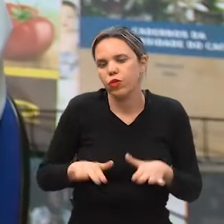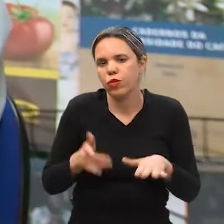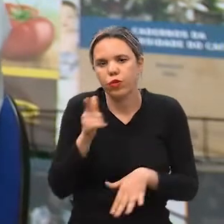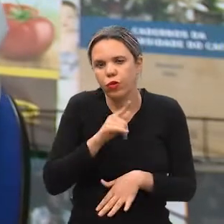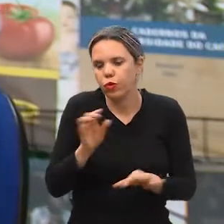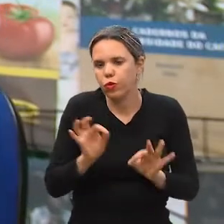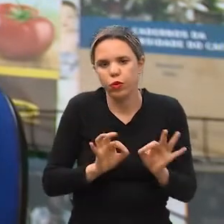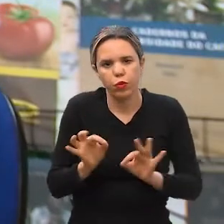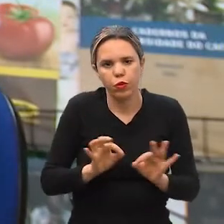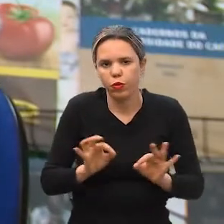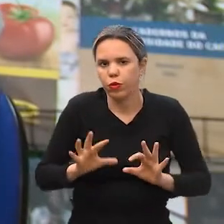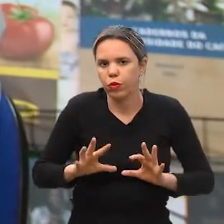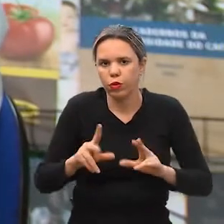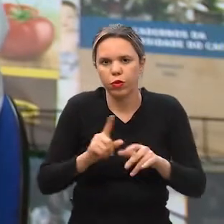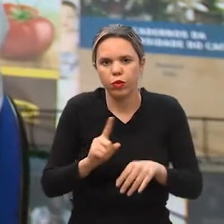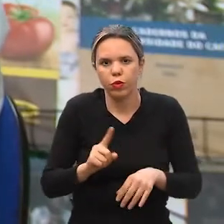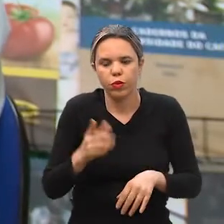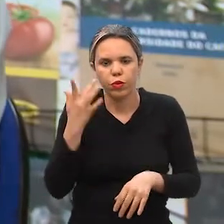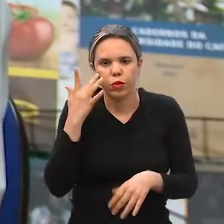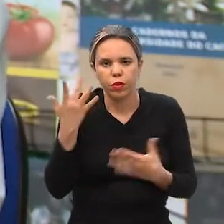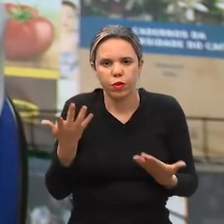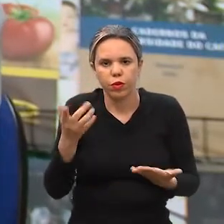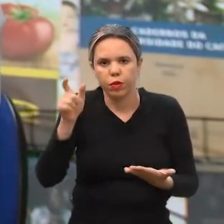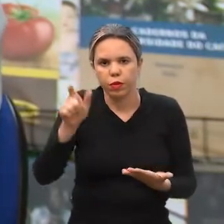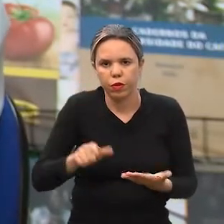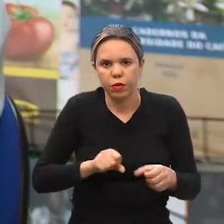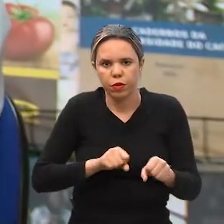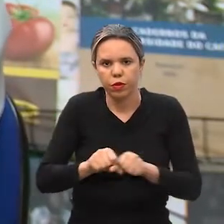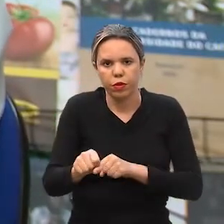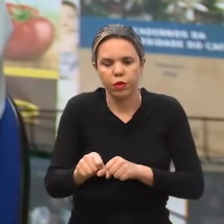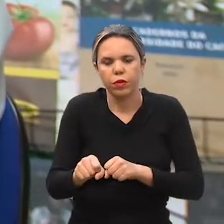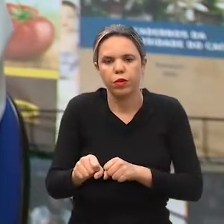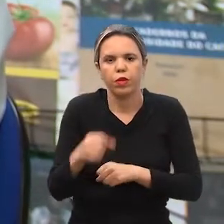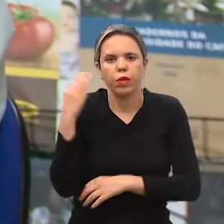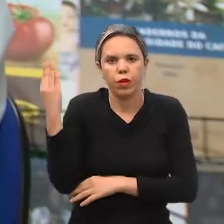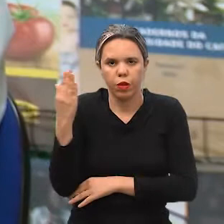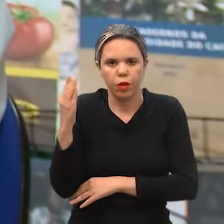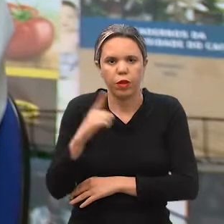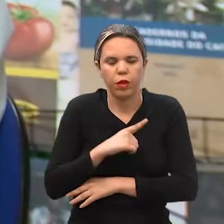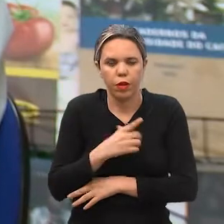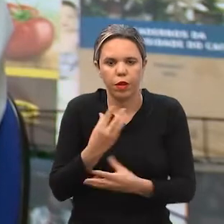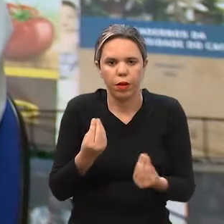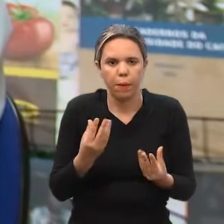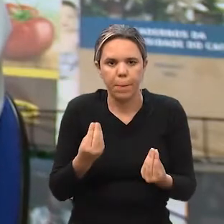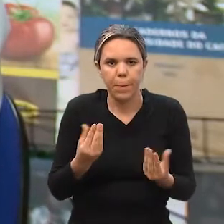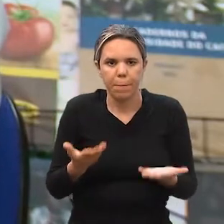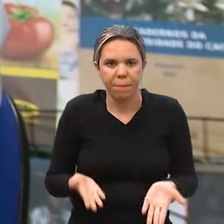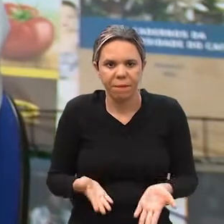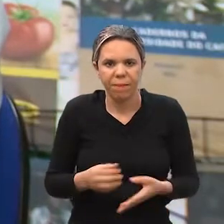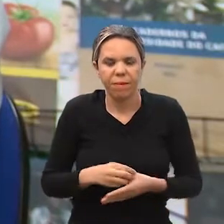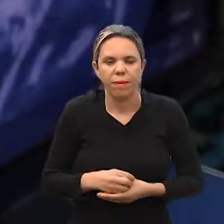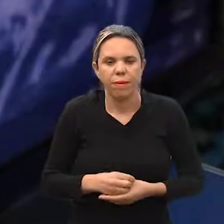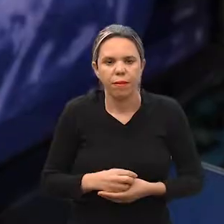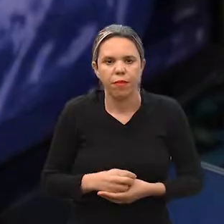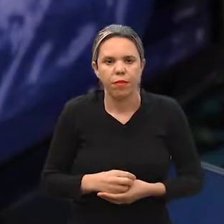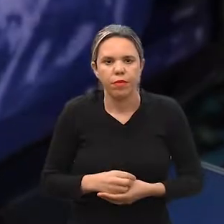consegue nos preparar para todas elas. Eu acho que a pessoa que se forma em meteorologia, ela tem que ter muita